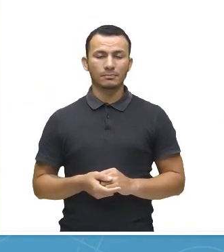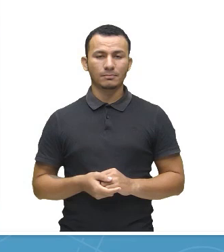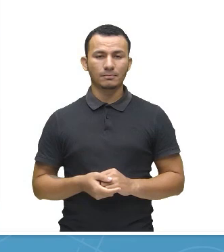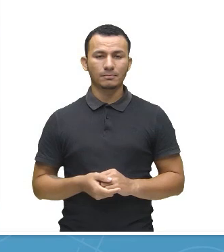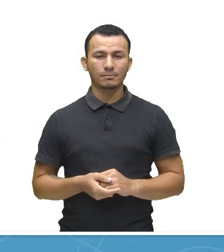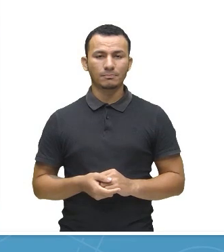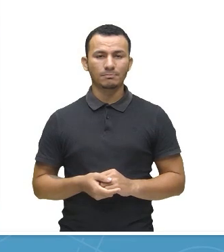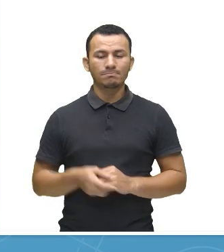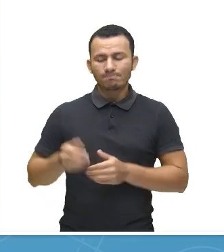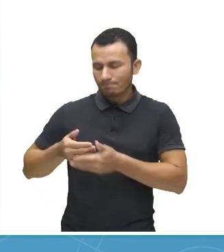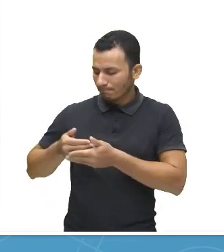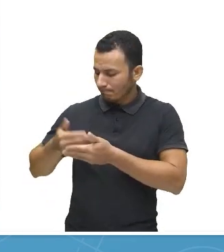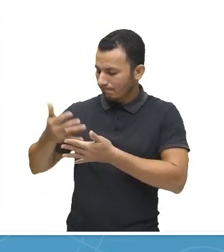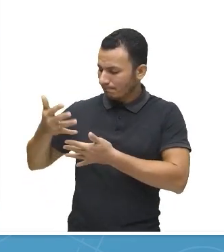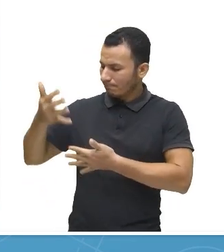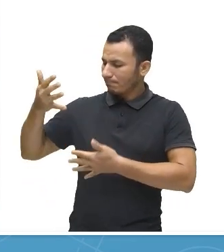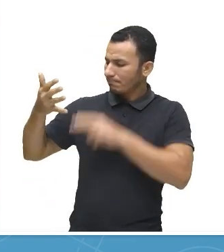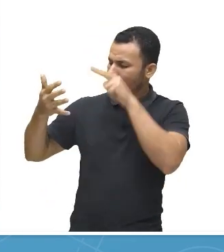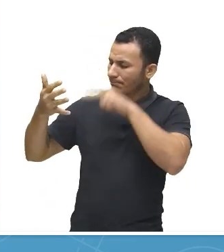Vamos ver se tem.